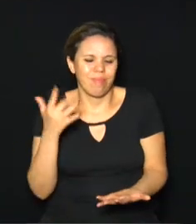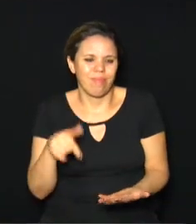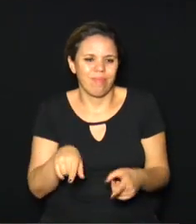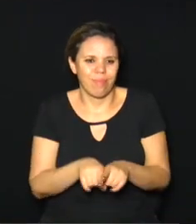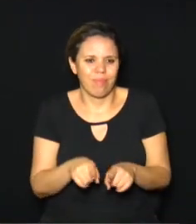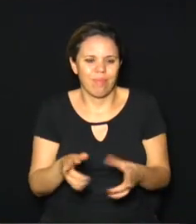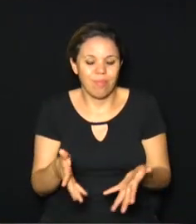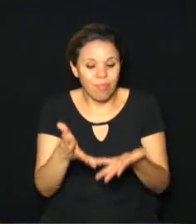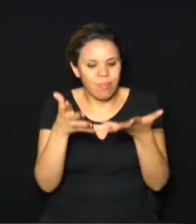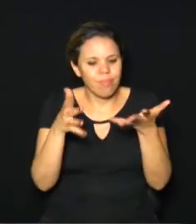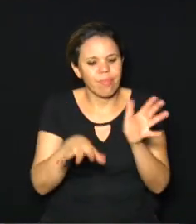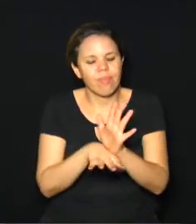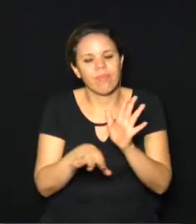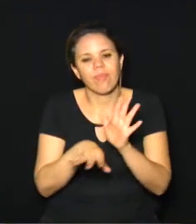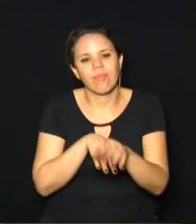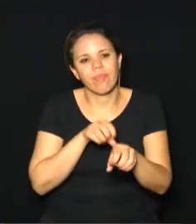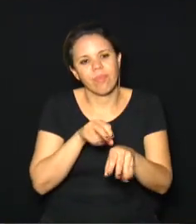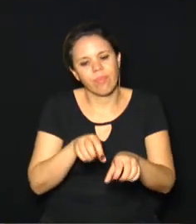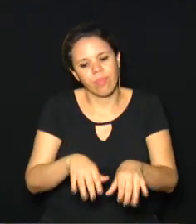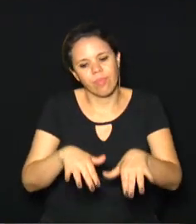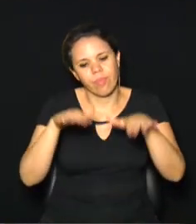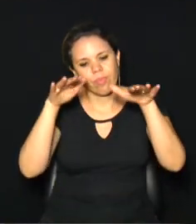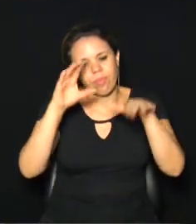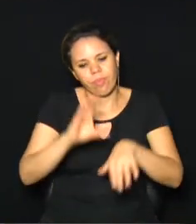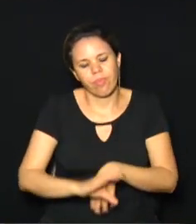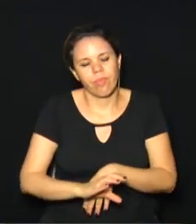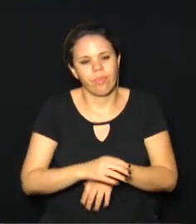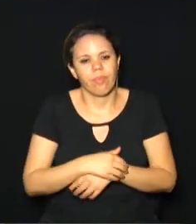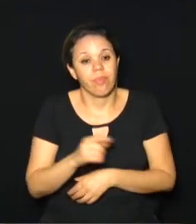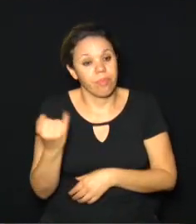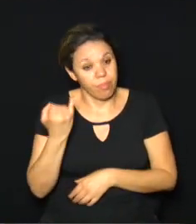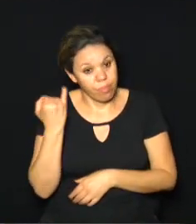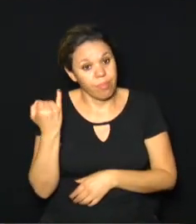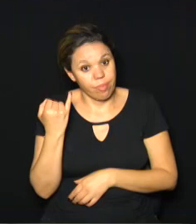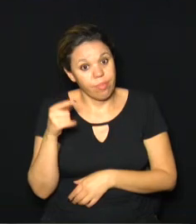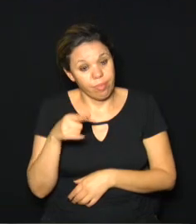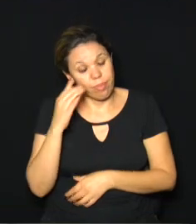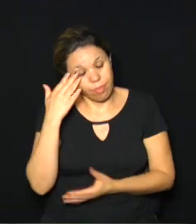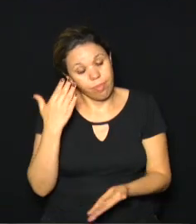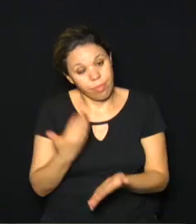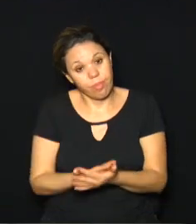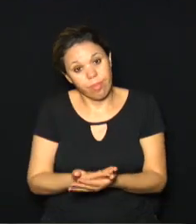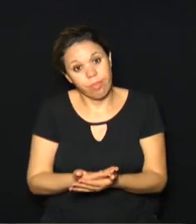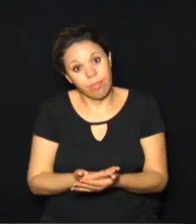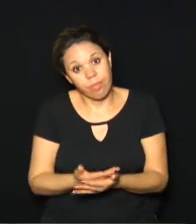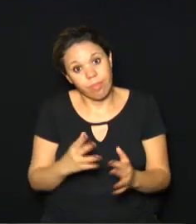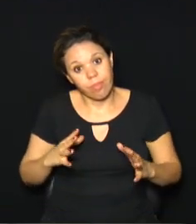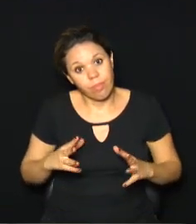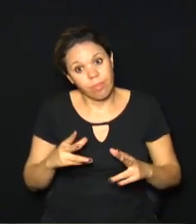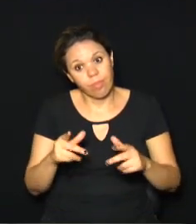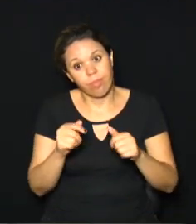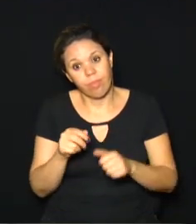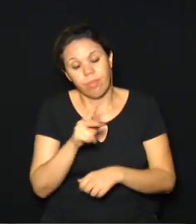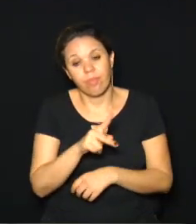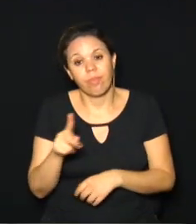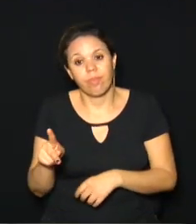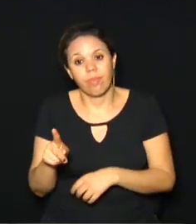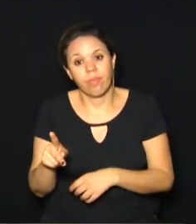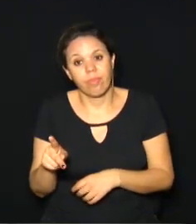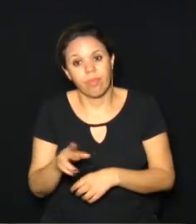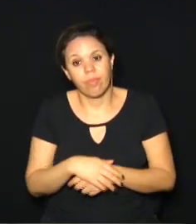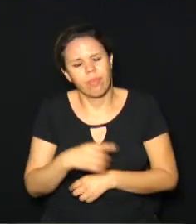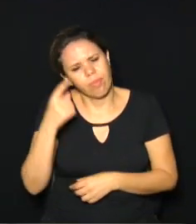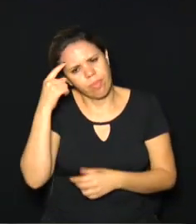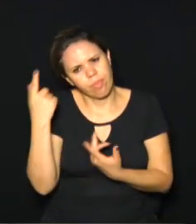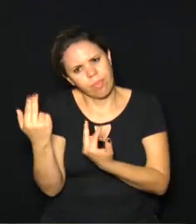está contribuindo, né, para a formação de um cidadão. Isso é muito importante. Tenho certeza que todos os professores